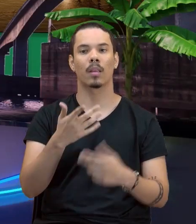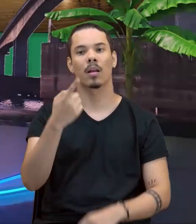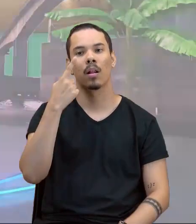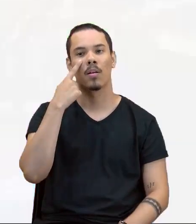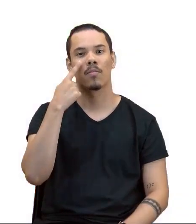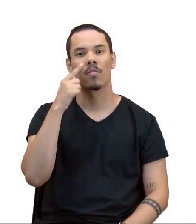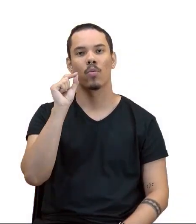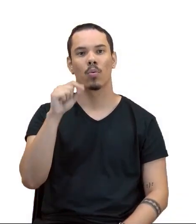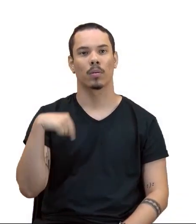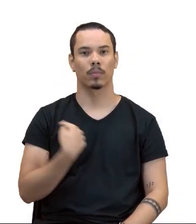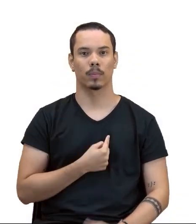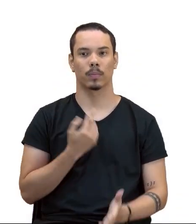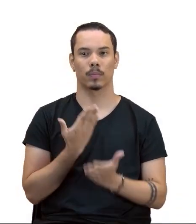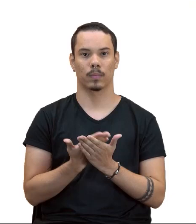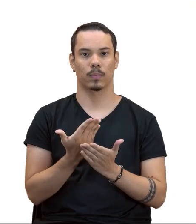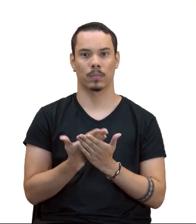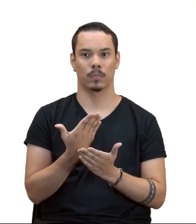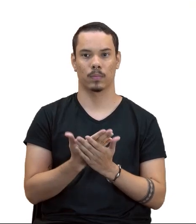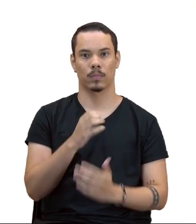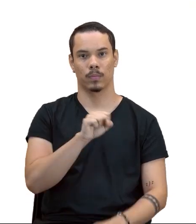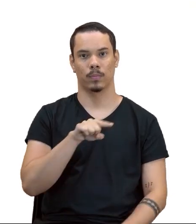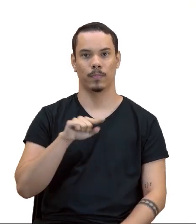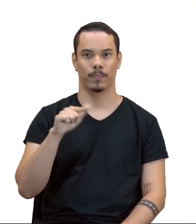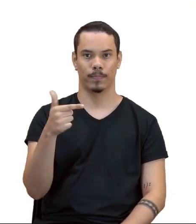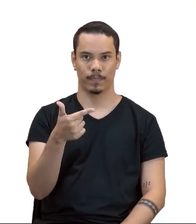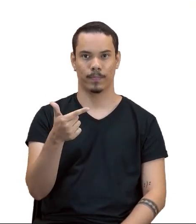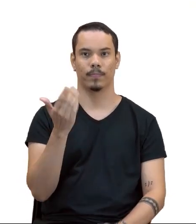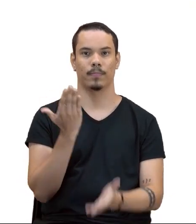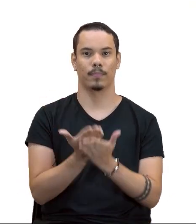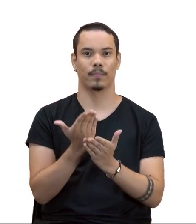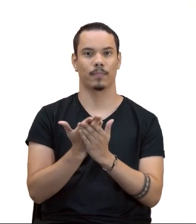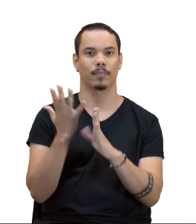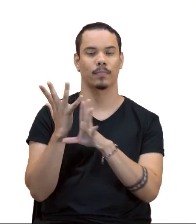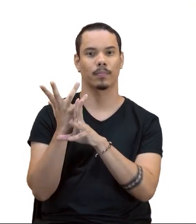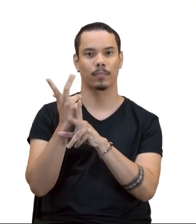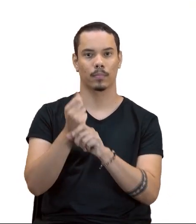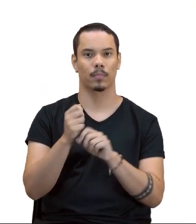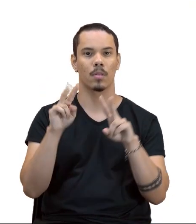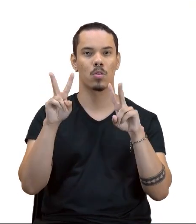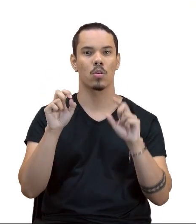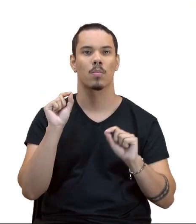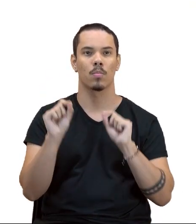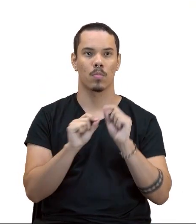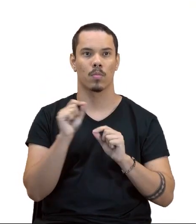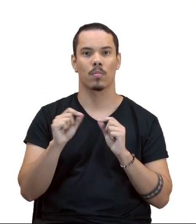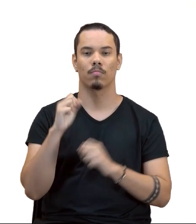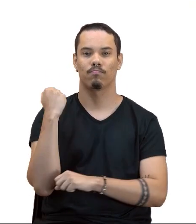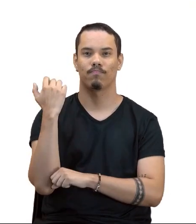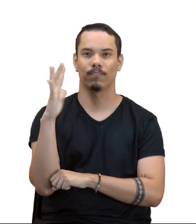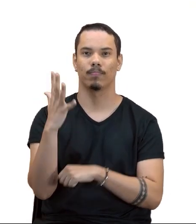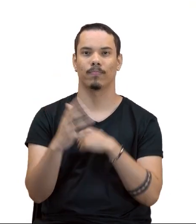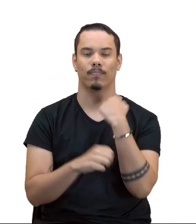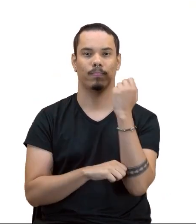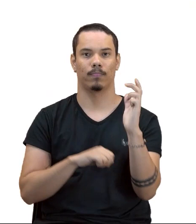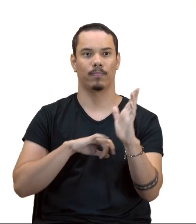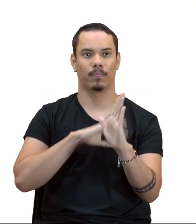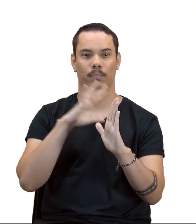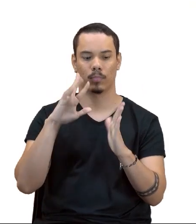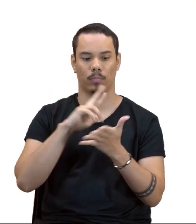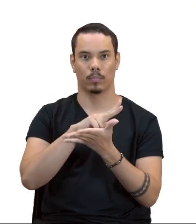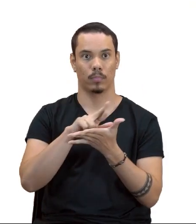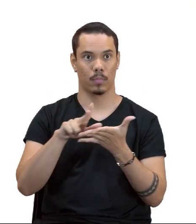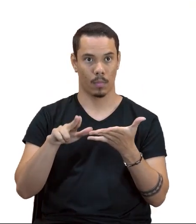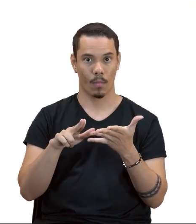nossa aula 8.2, nossa aula de revisão sobre o meio ambiente. Falamos aí sobre